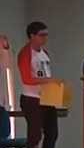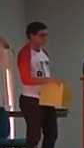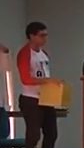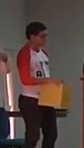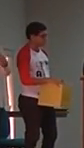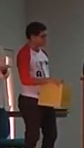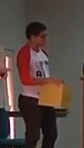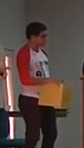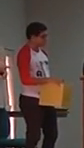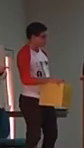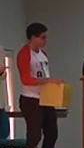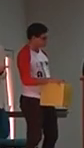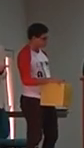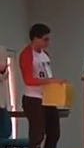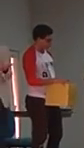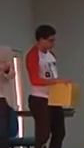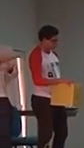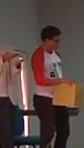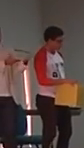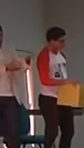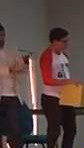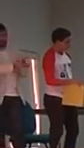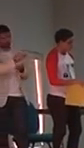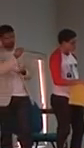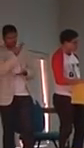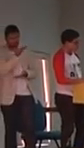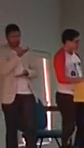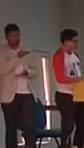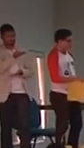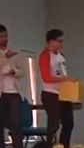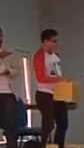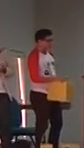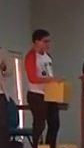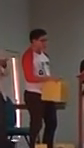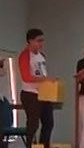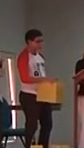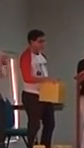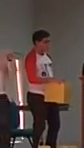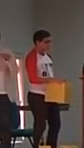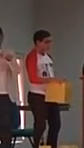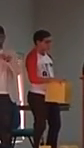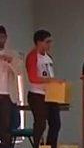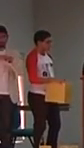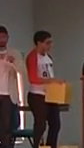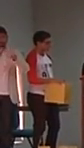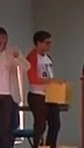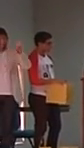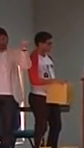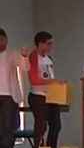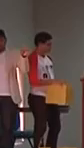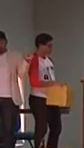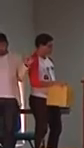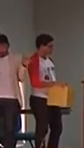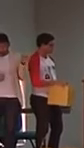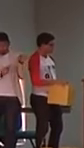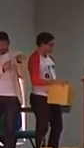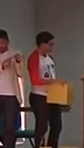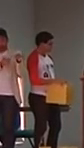referir-se uns aos outros, além de versarem estritamente sobre